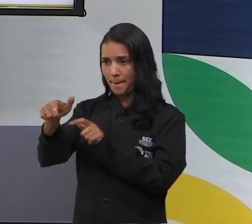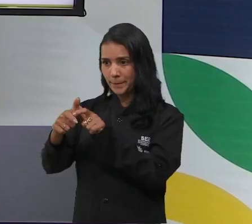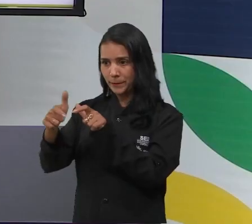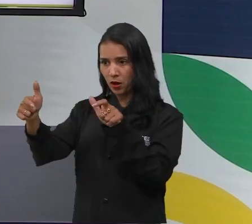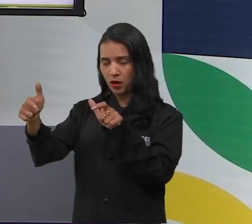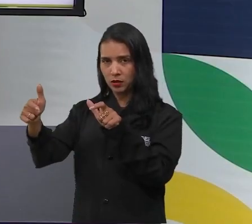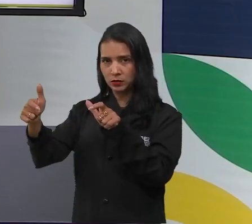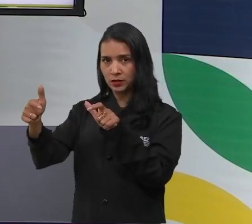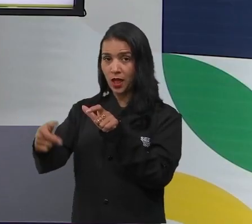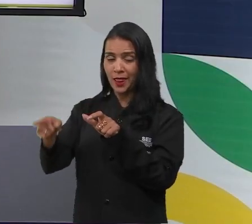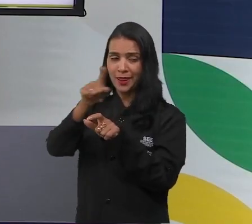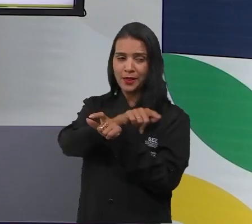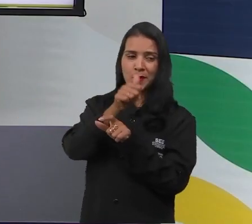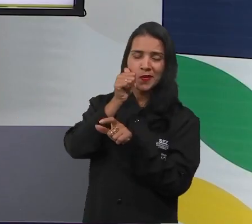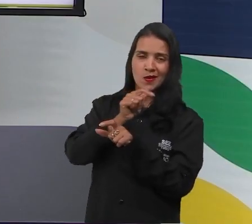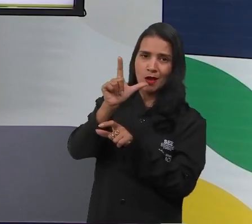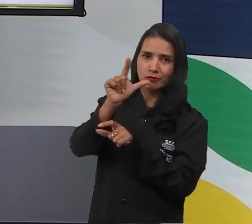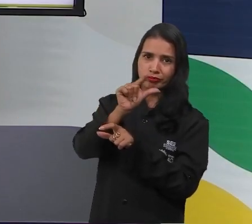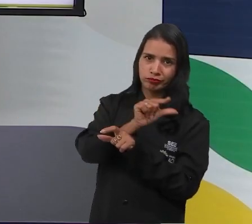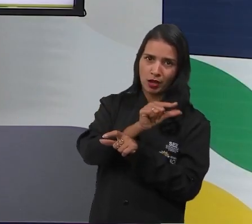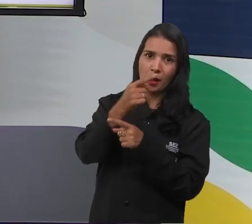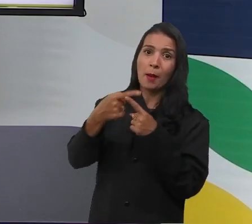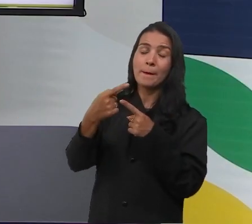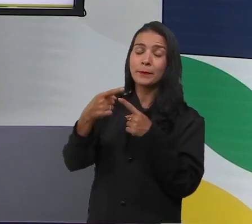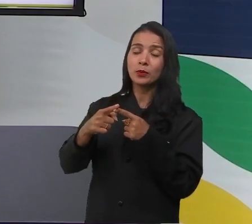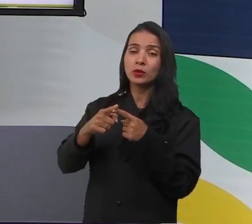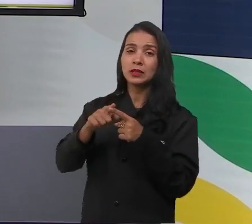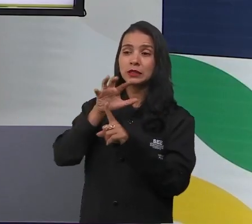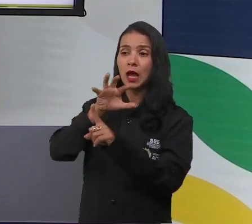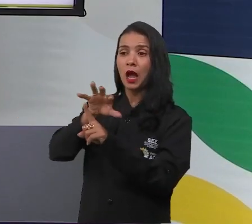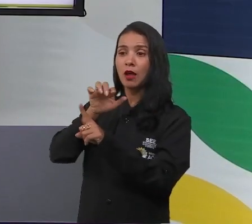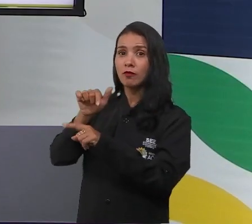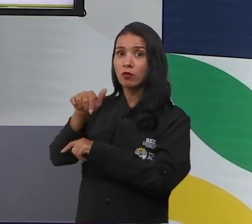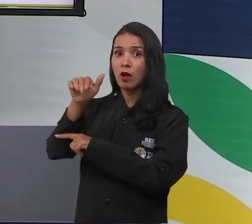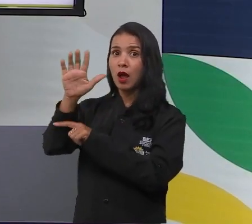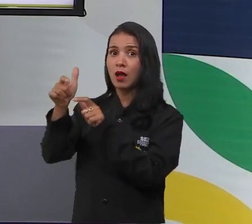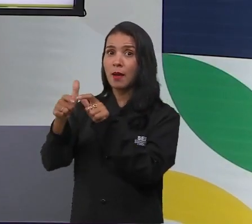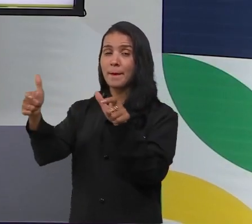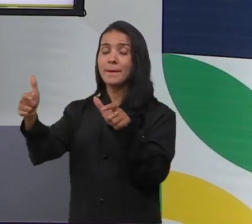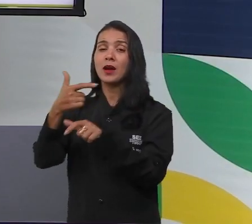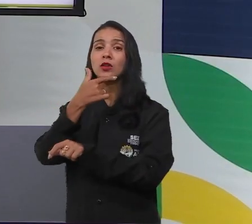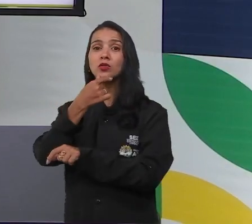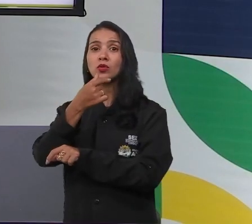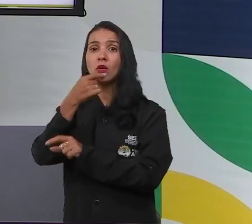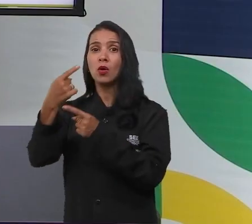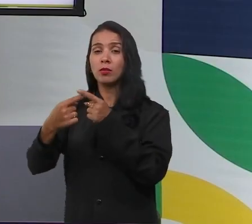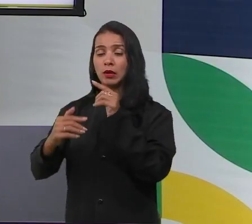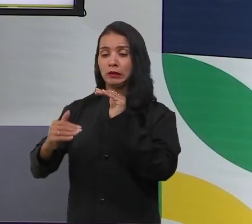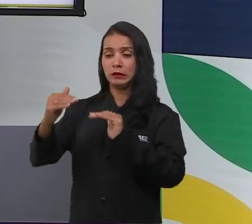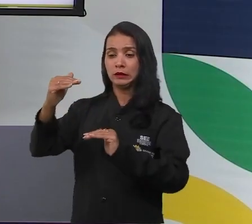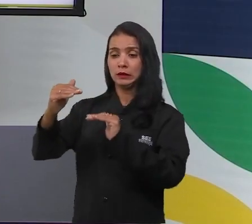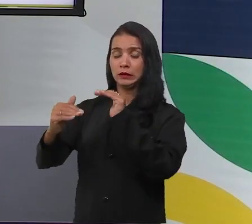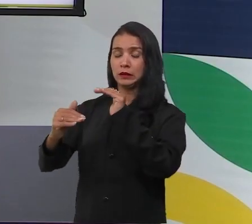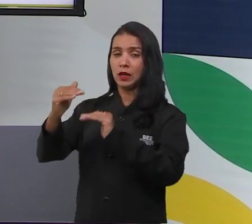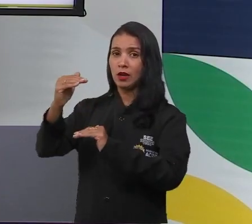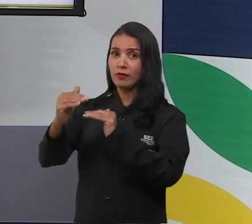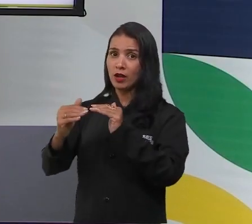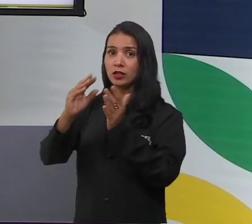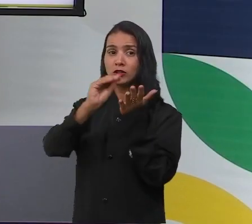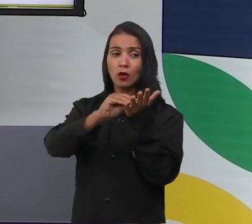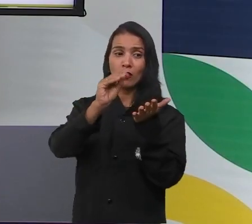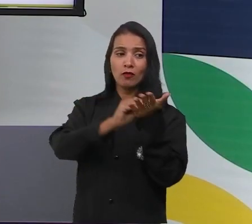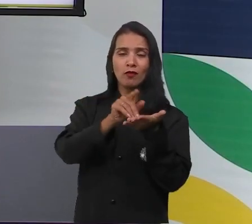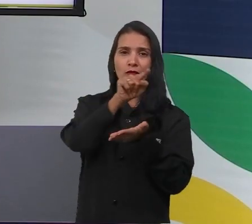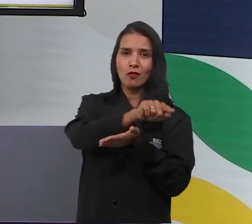menor. Então, a calvície ela não é tão influenciada devido a esse nível, falta de nível de testosterona na